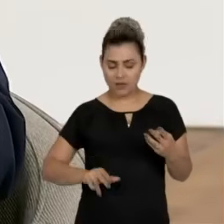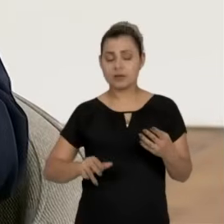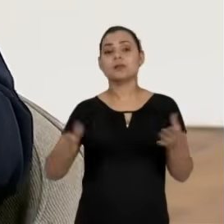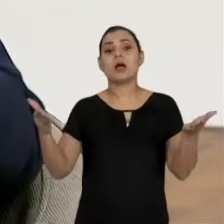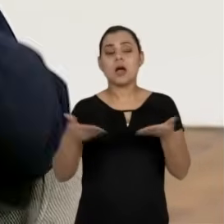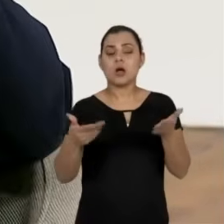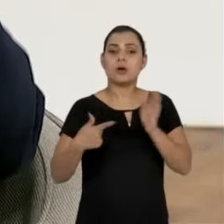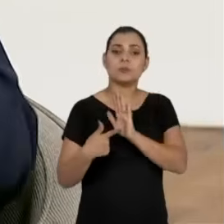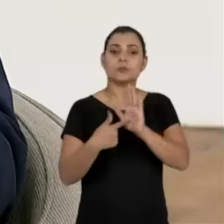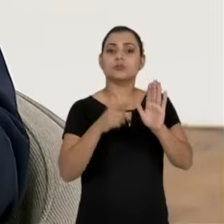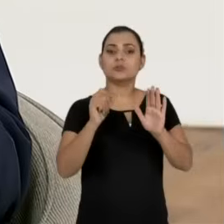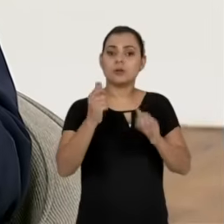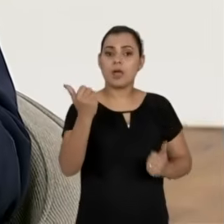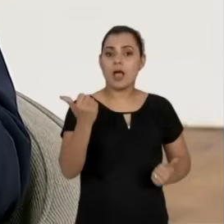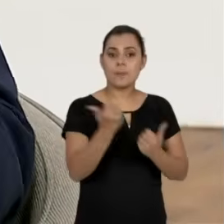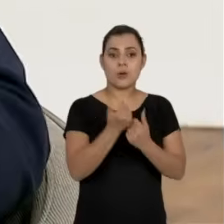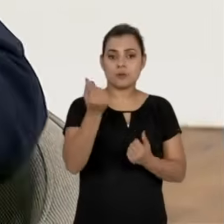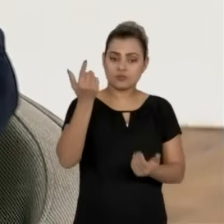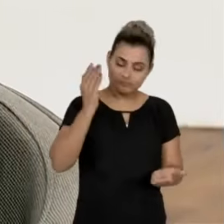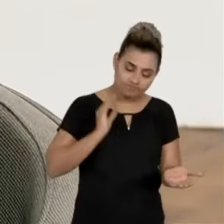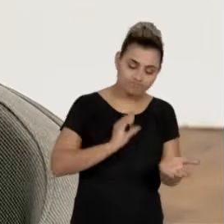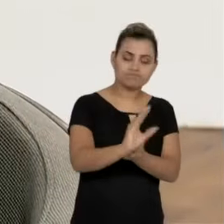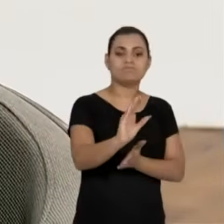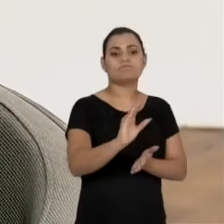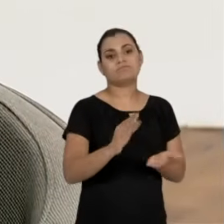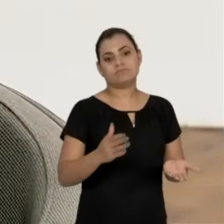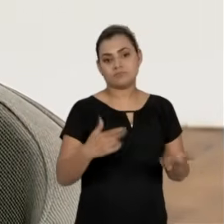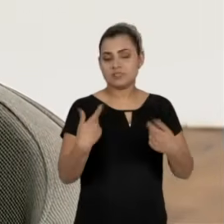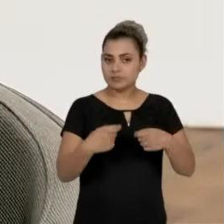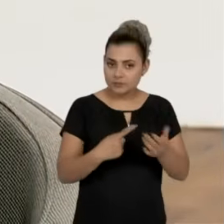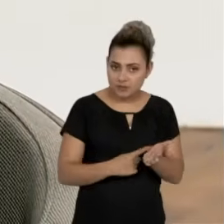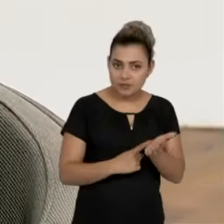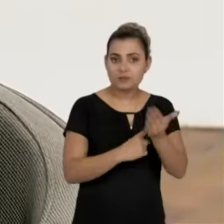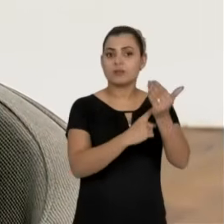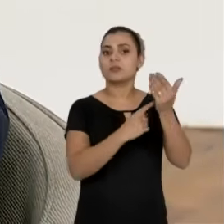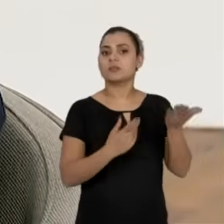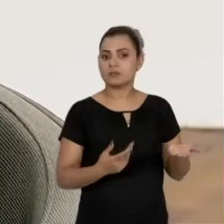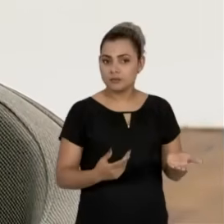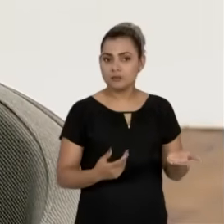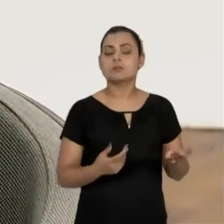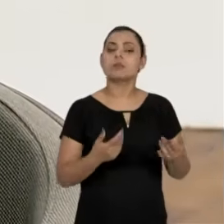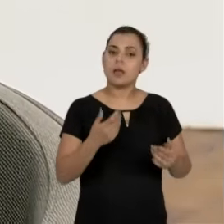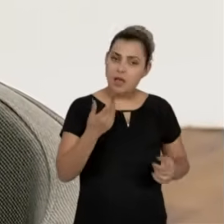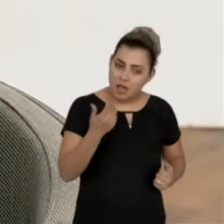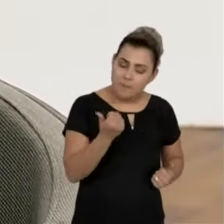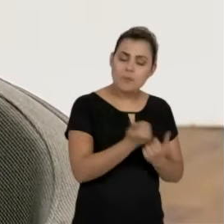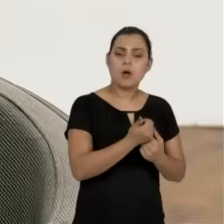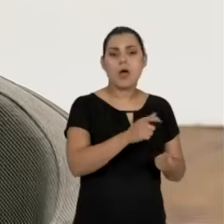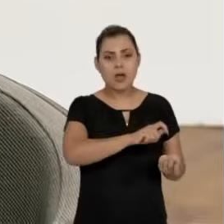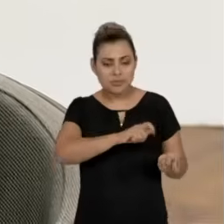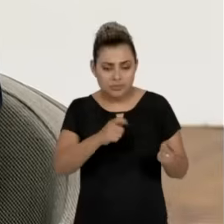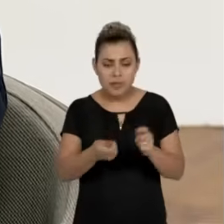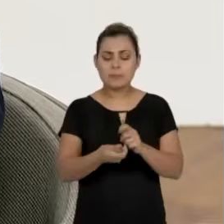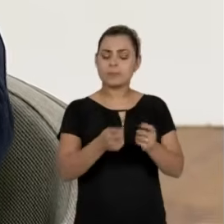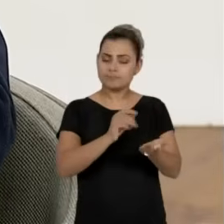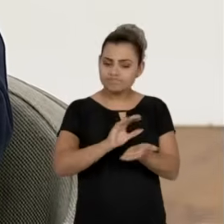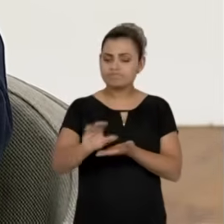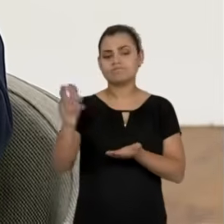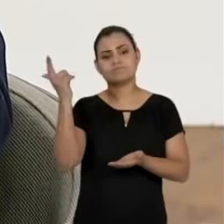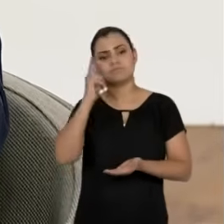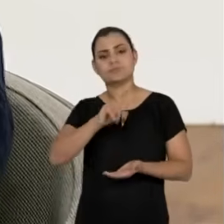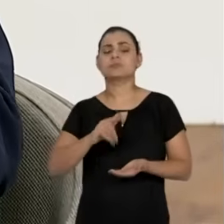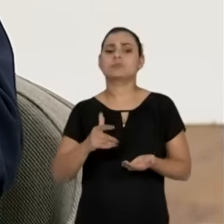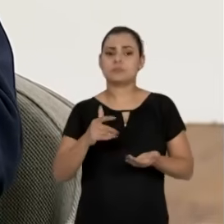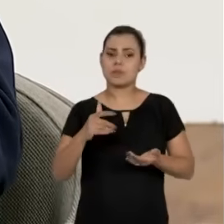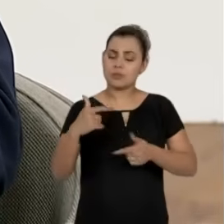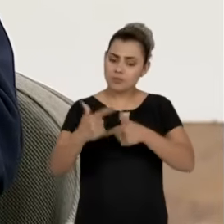essas tecnologias, apoiá-las financeiramente, apoiá-las tecnologicamente, adaptá-las, né? E gerar isso e